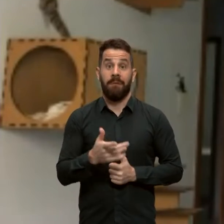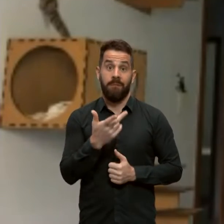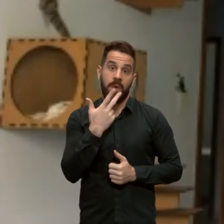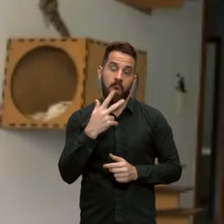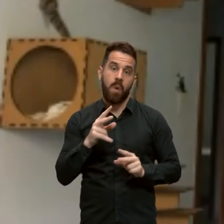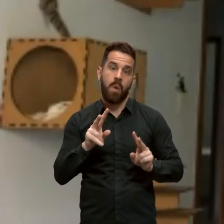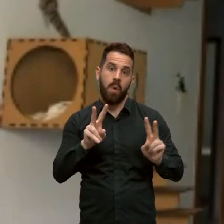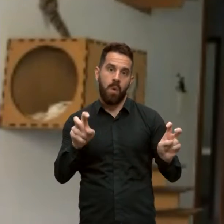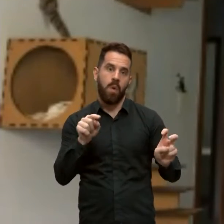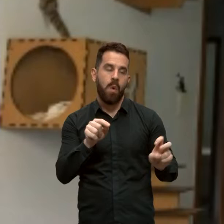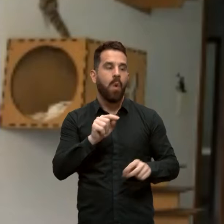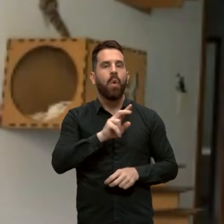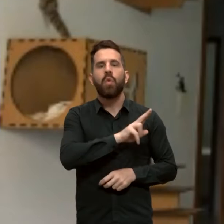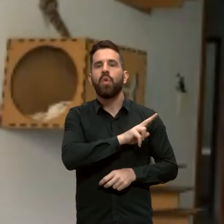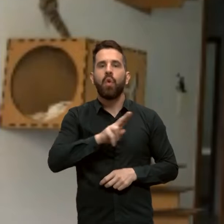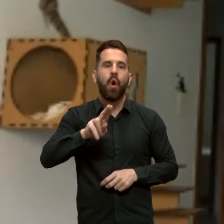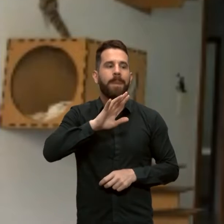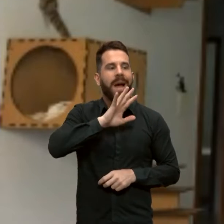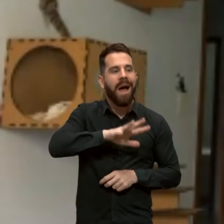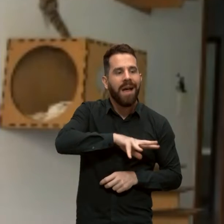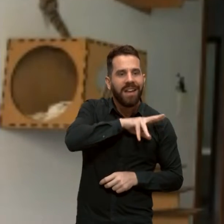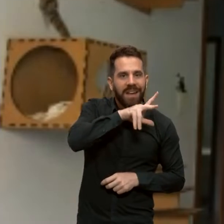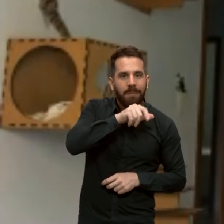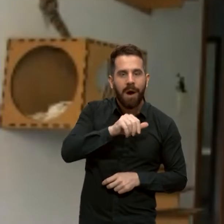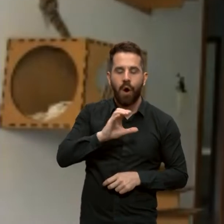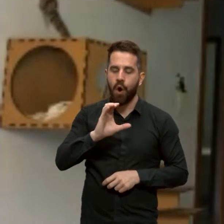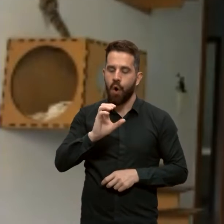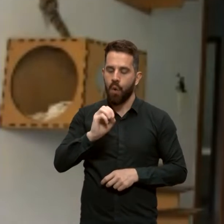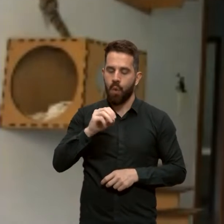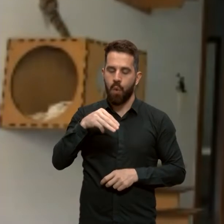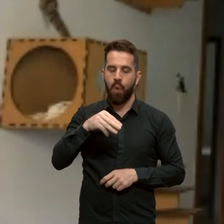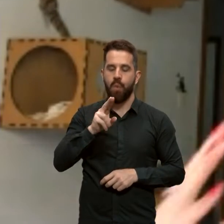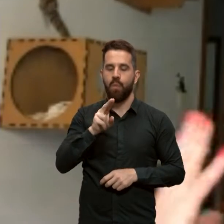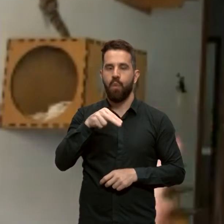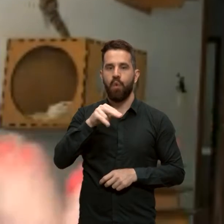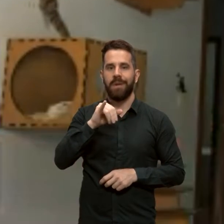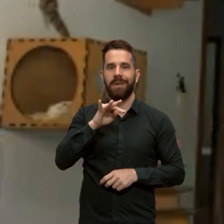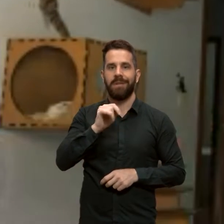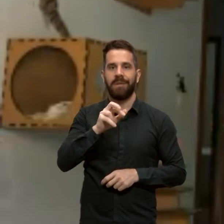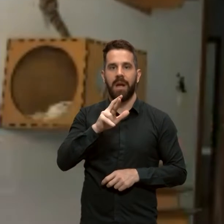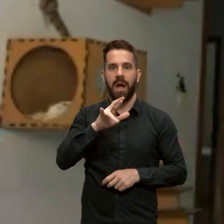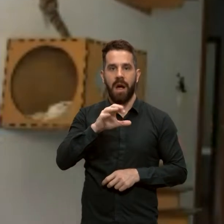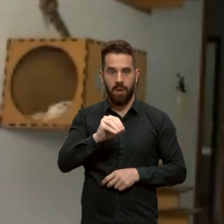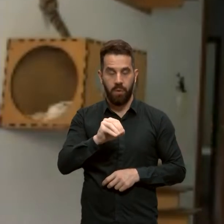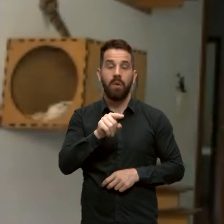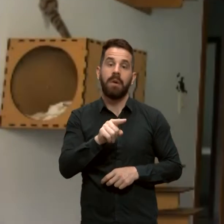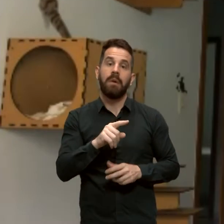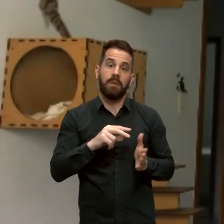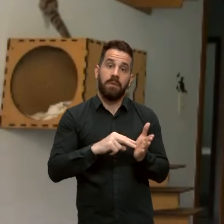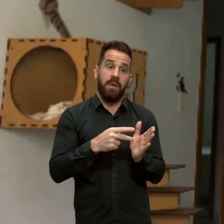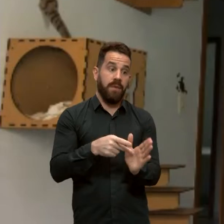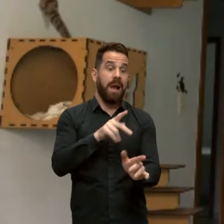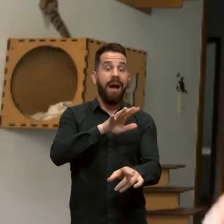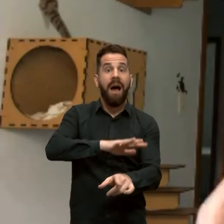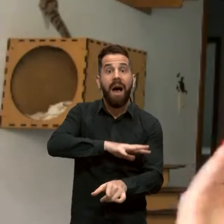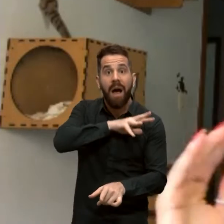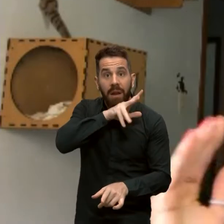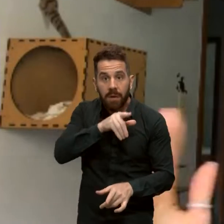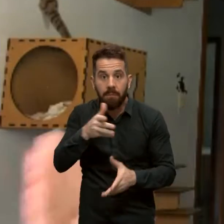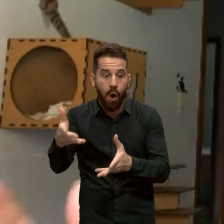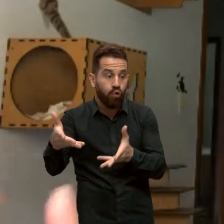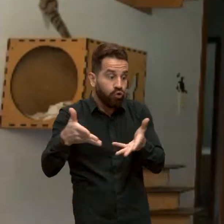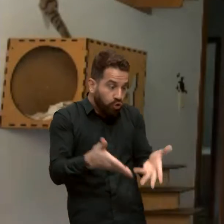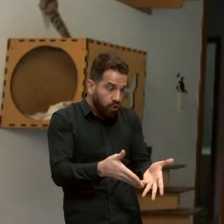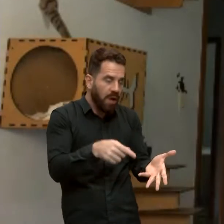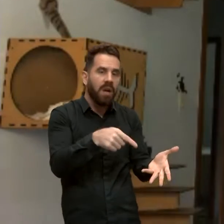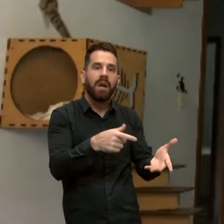chama animal comunitário, tá? A gente tem essa figura do animal comunitário, que é esse animal que chega em um certo ambiente e ele é